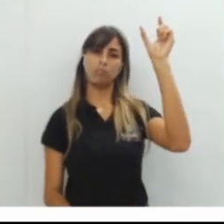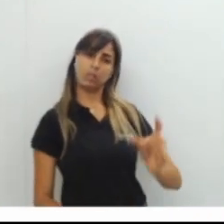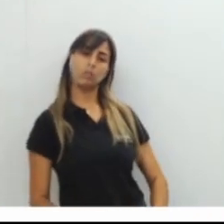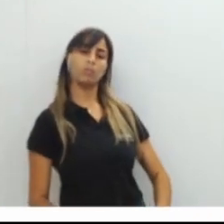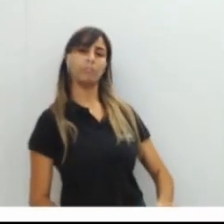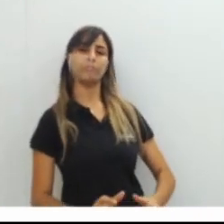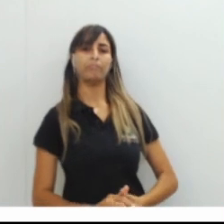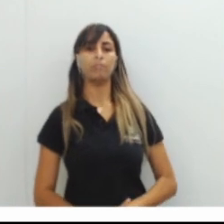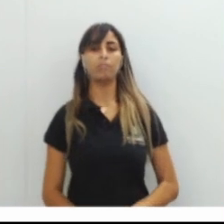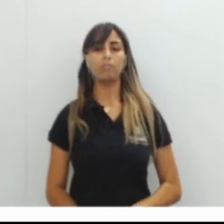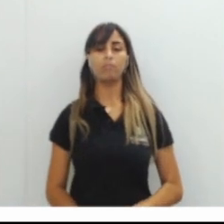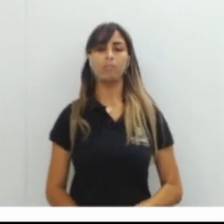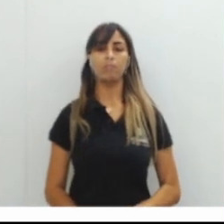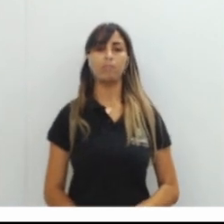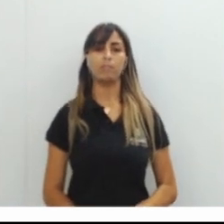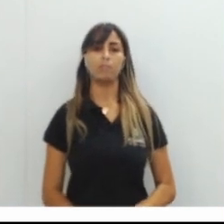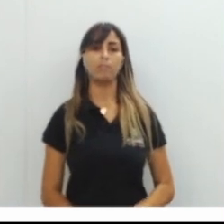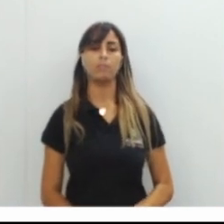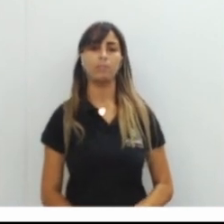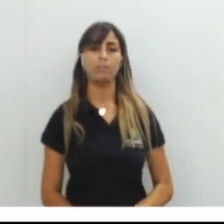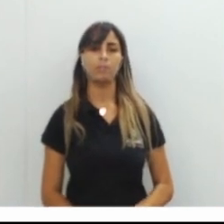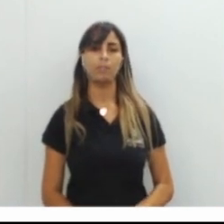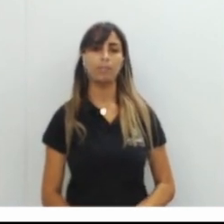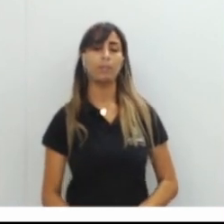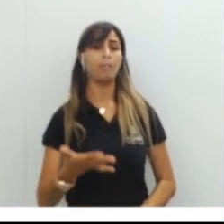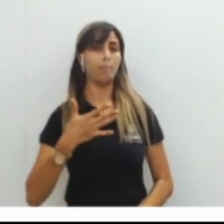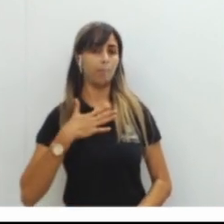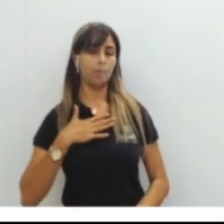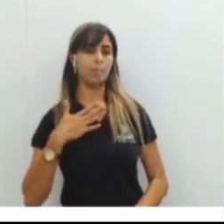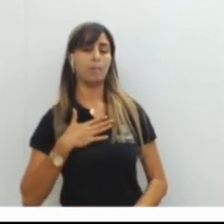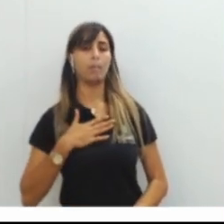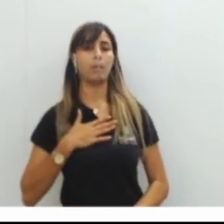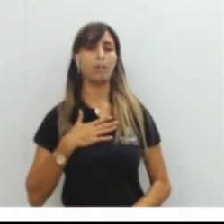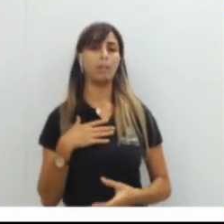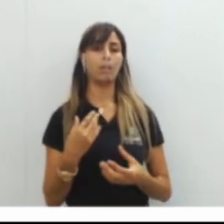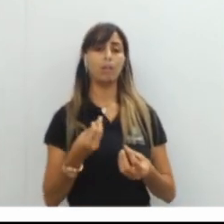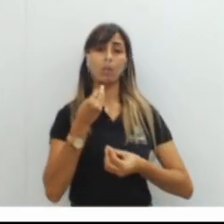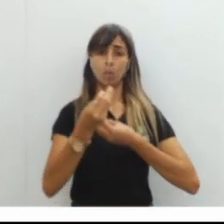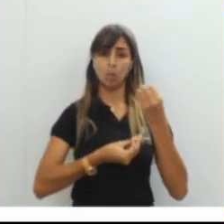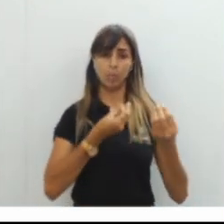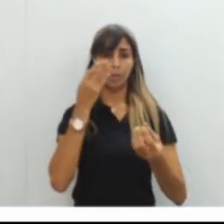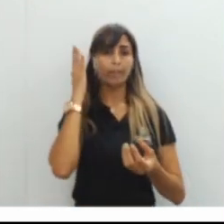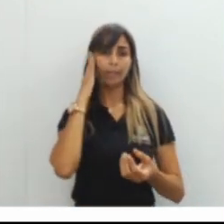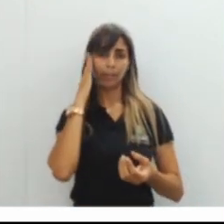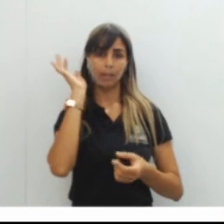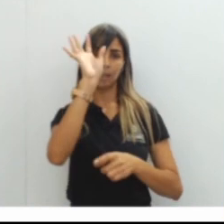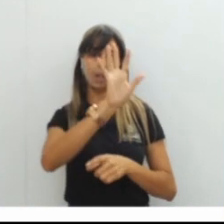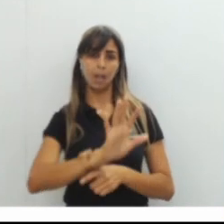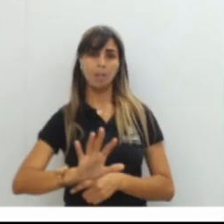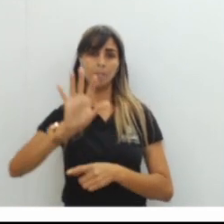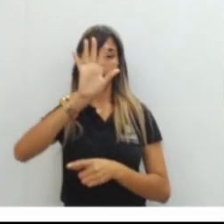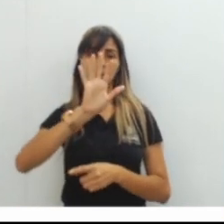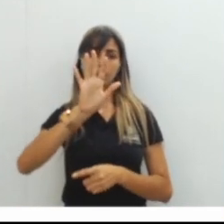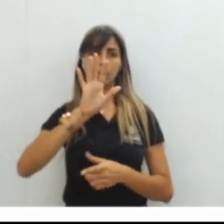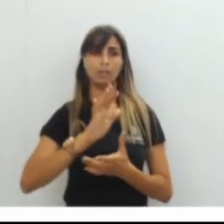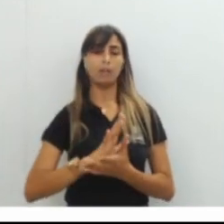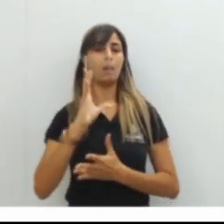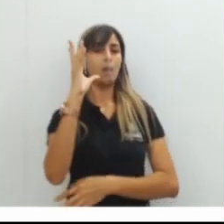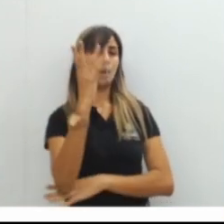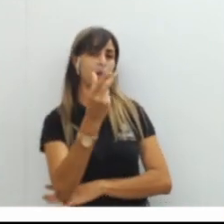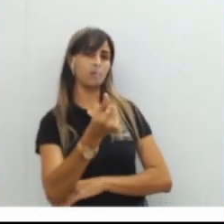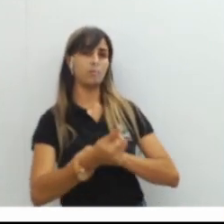humano. E aí, para mim, a forma como eu interpreto essa imagem é de que a